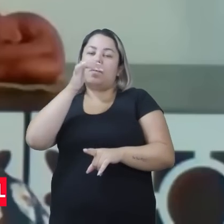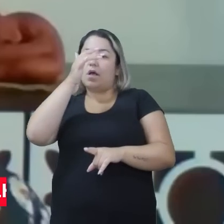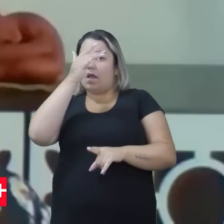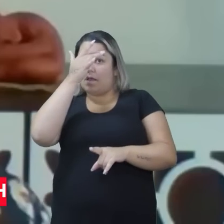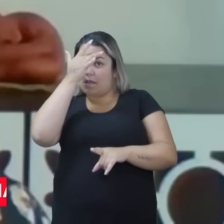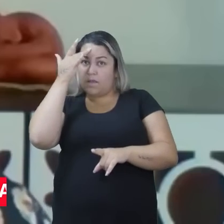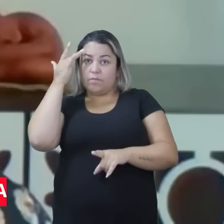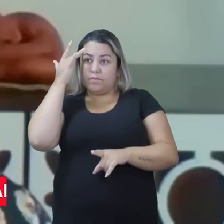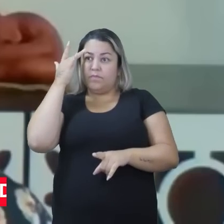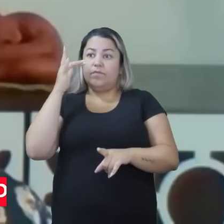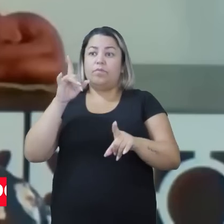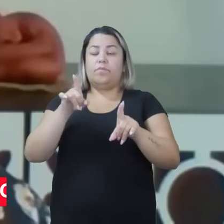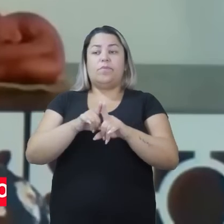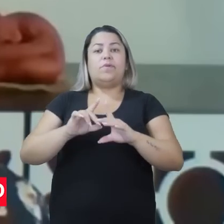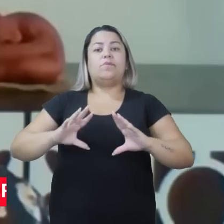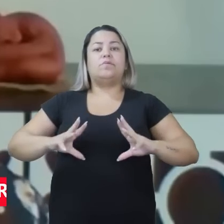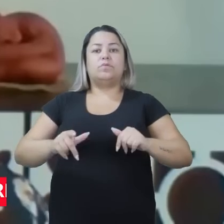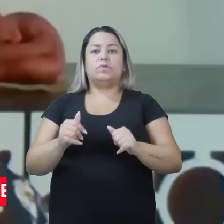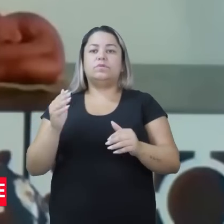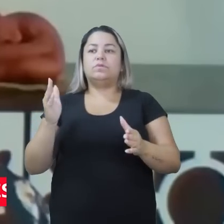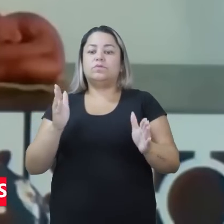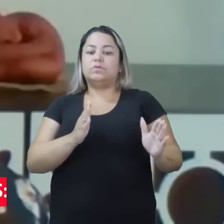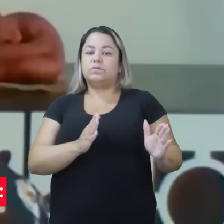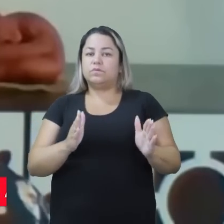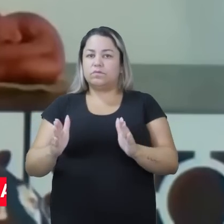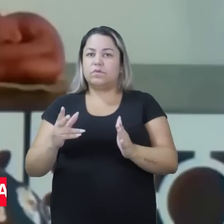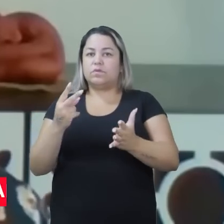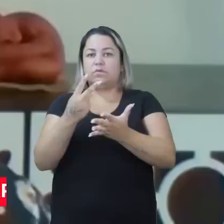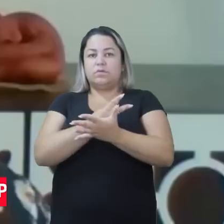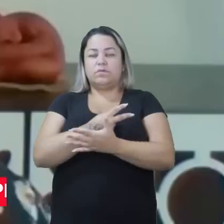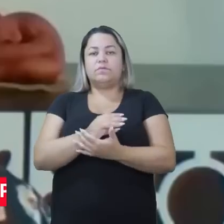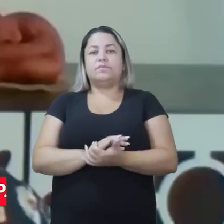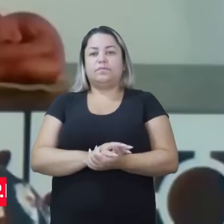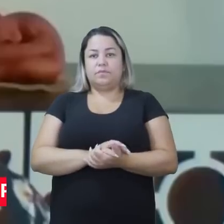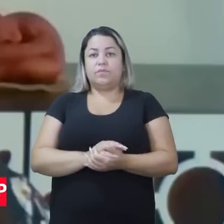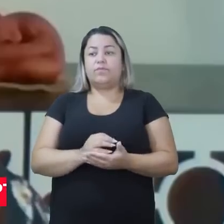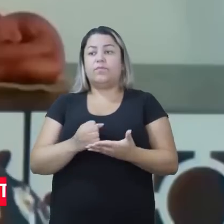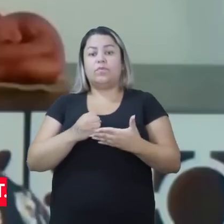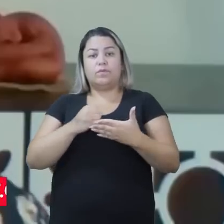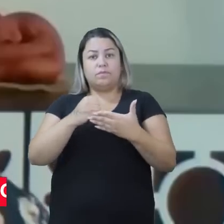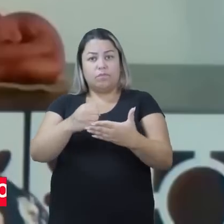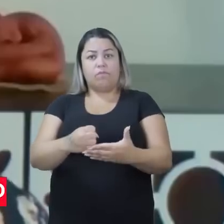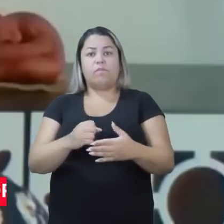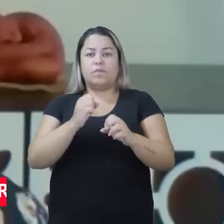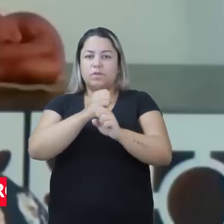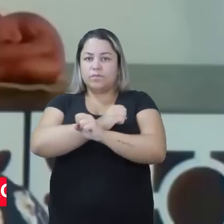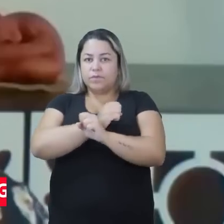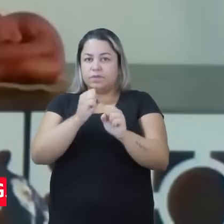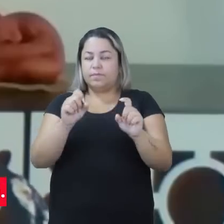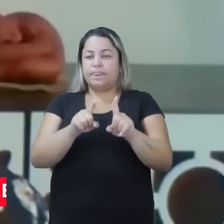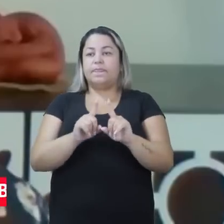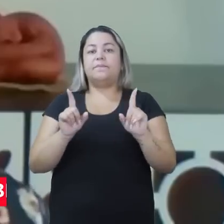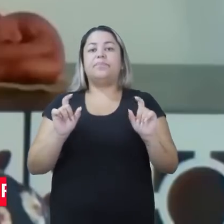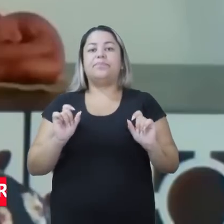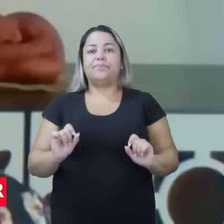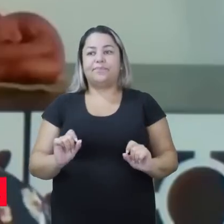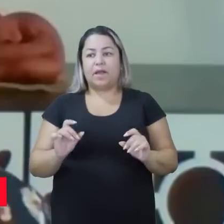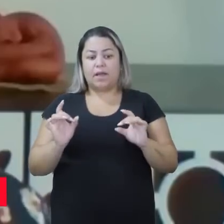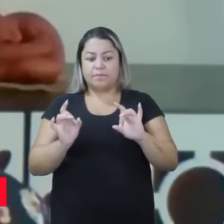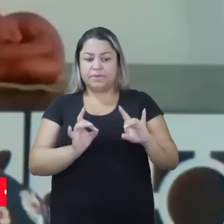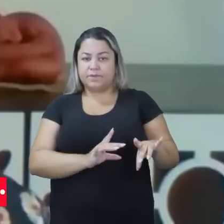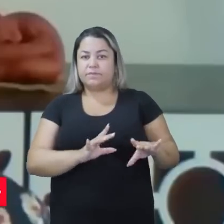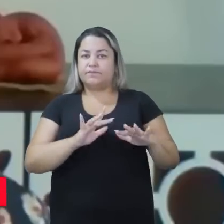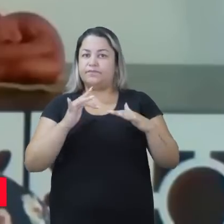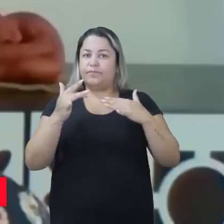determinante naquele processo todo. A ela foi oferecida essa possibilidade de abandonar as